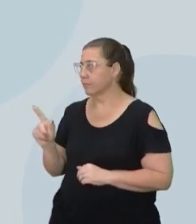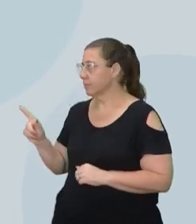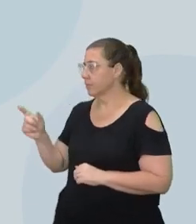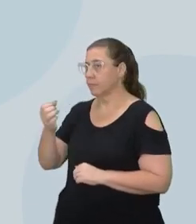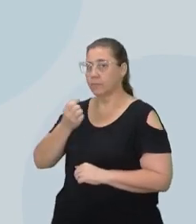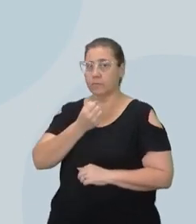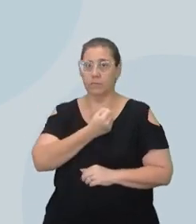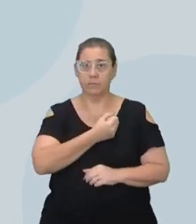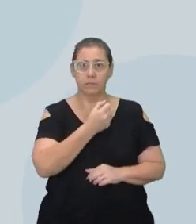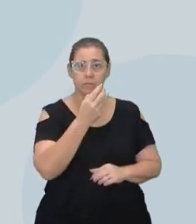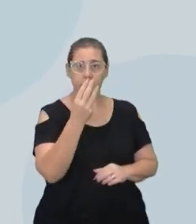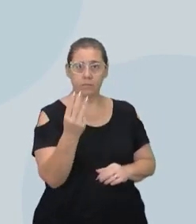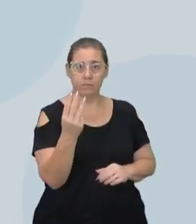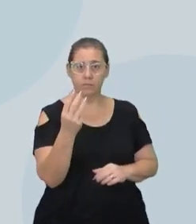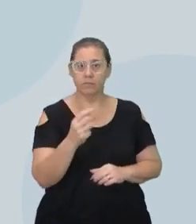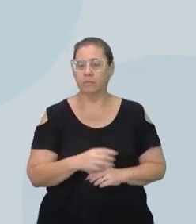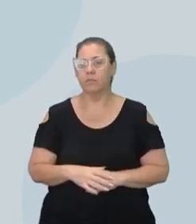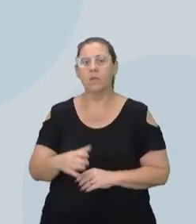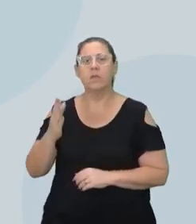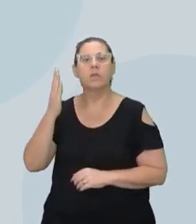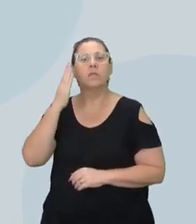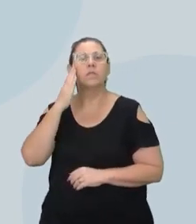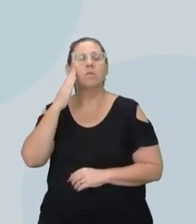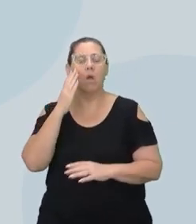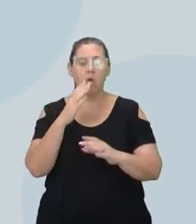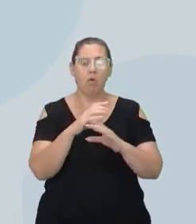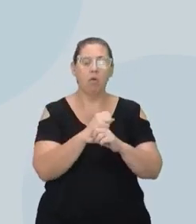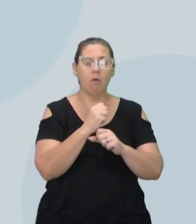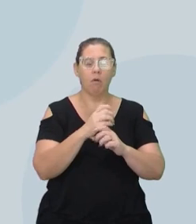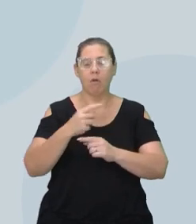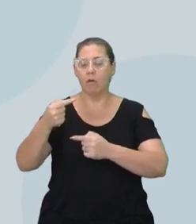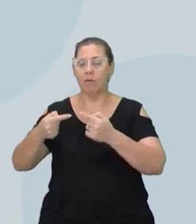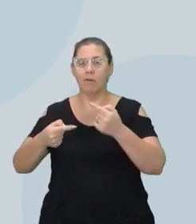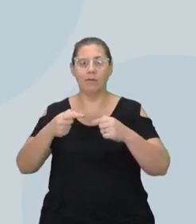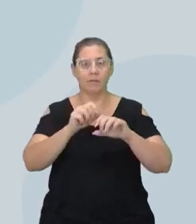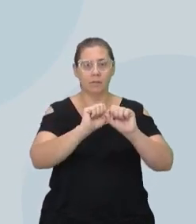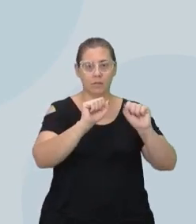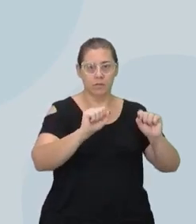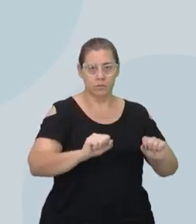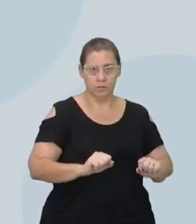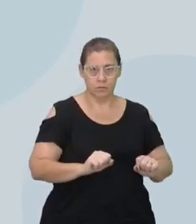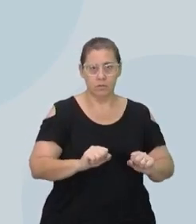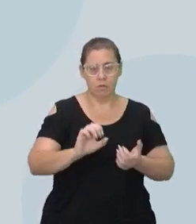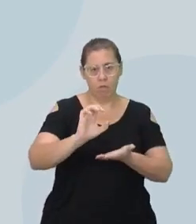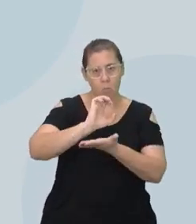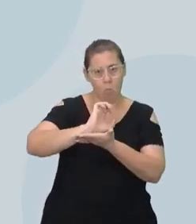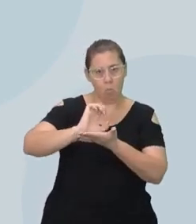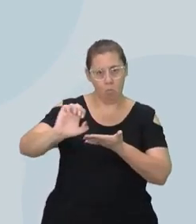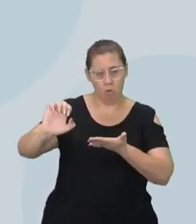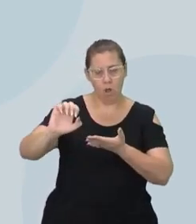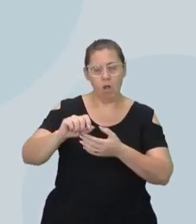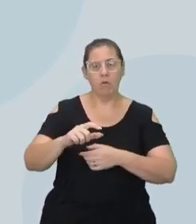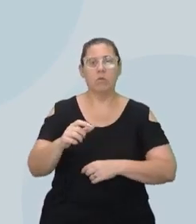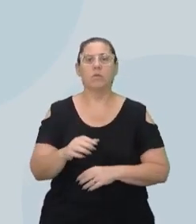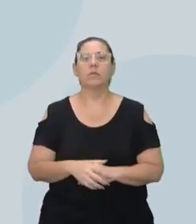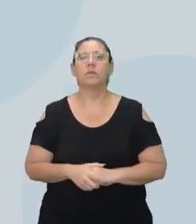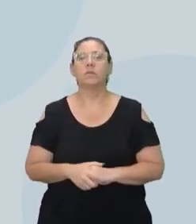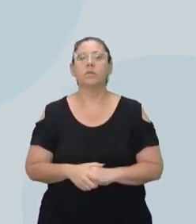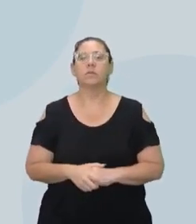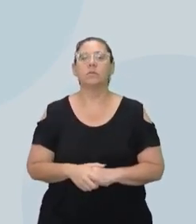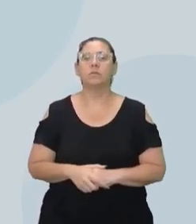Questão 3. Saber resolver e discutir sistemas de equações lineares pelo método